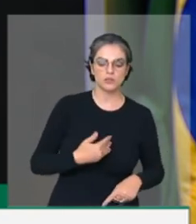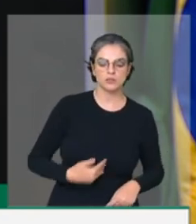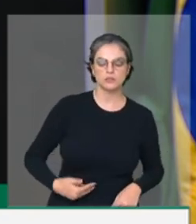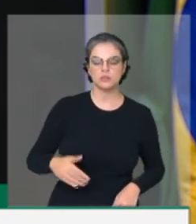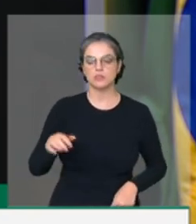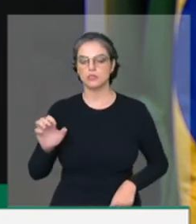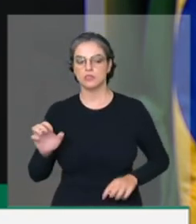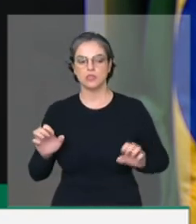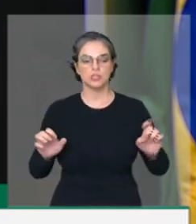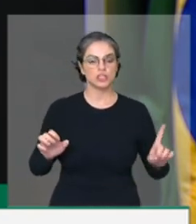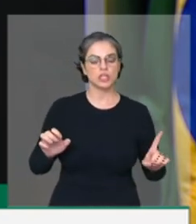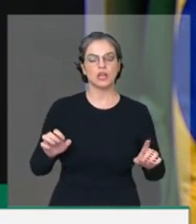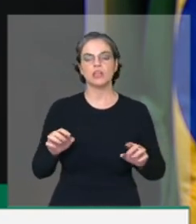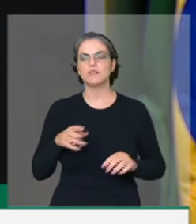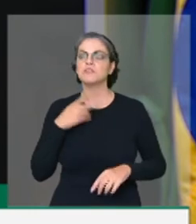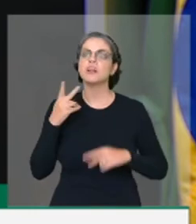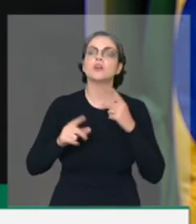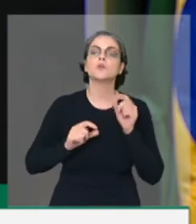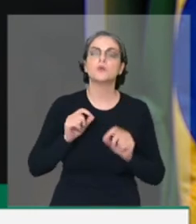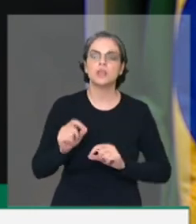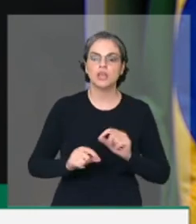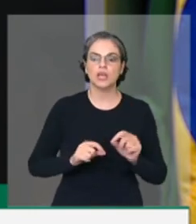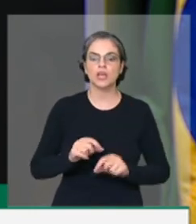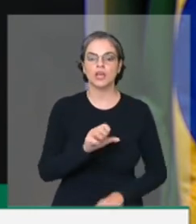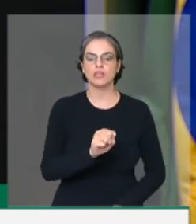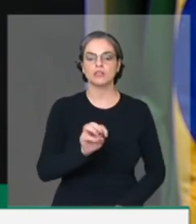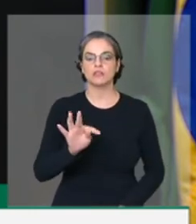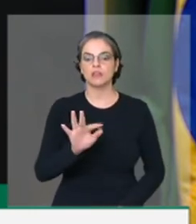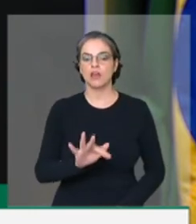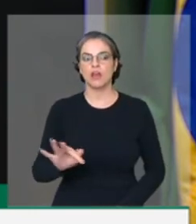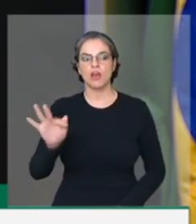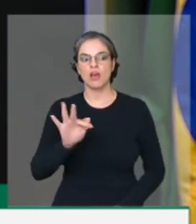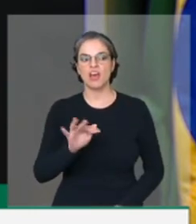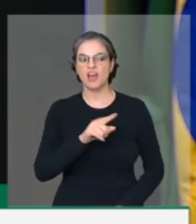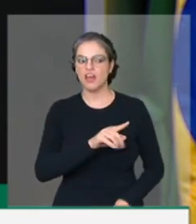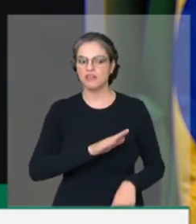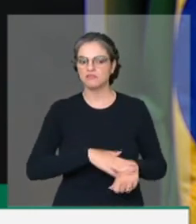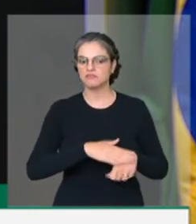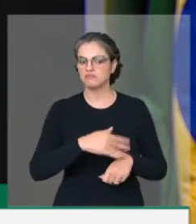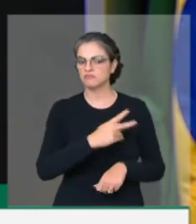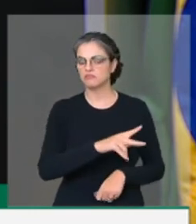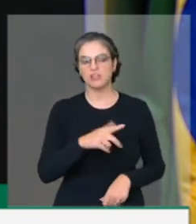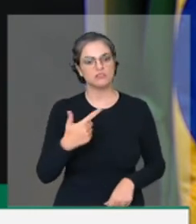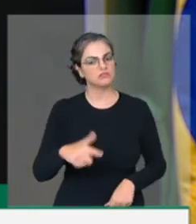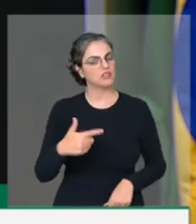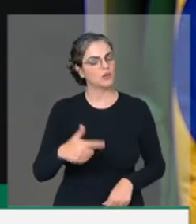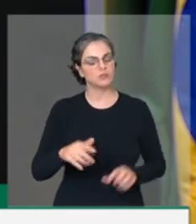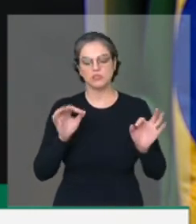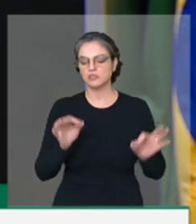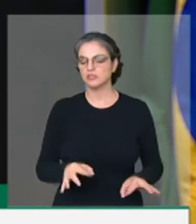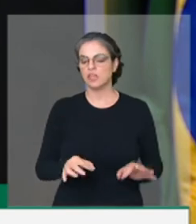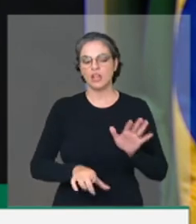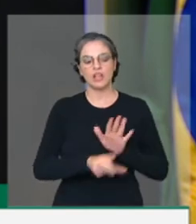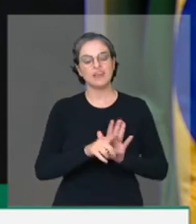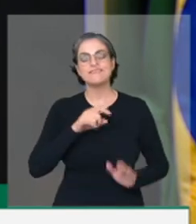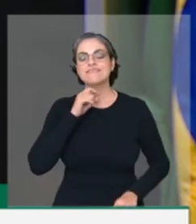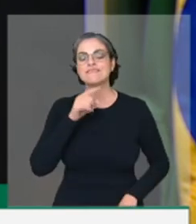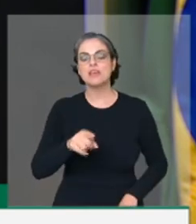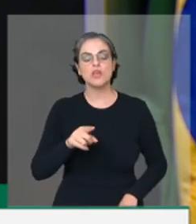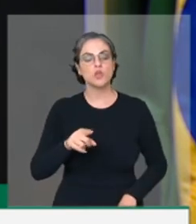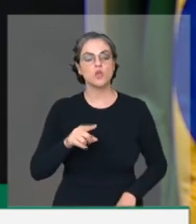ato praticado pelo STF não encontra amparo jurídico em lugar nenhum. Em lugar nenhum. Eu não vi um